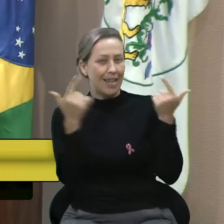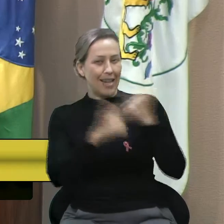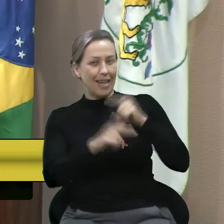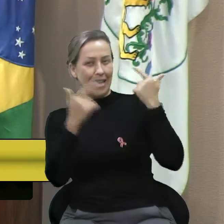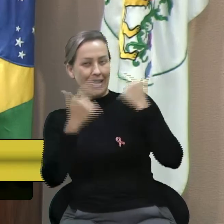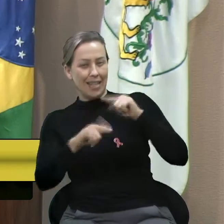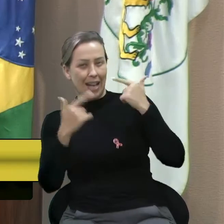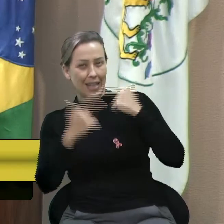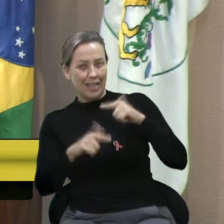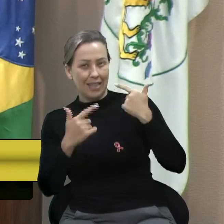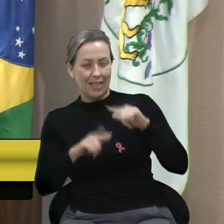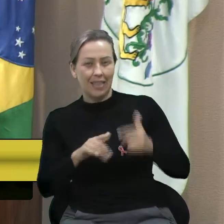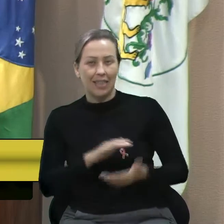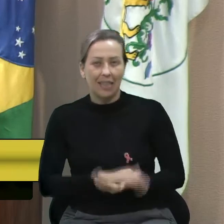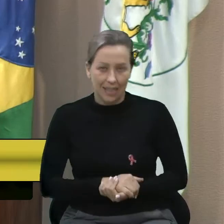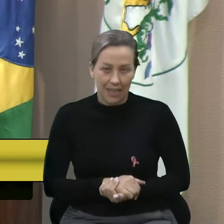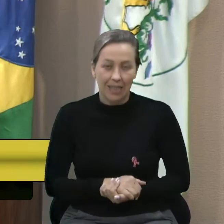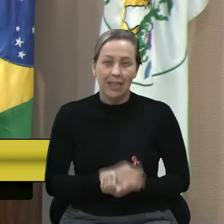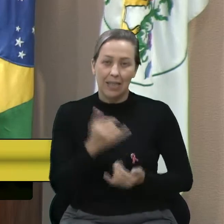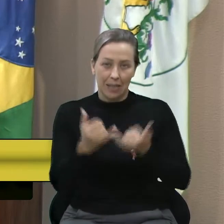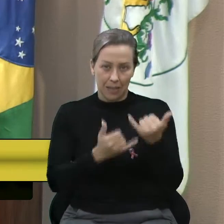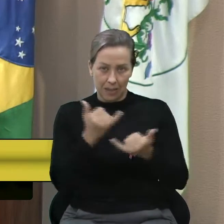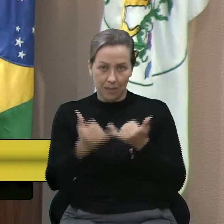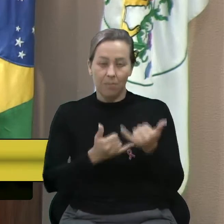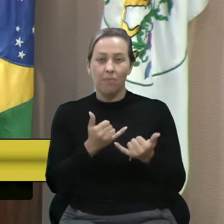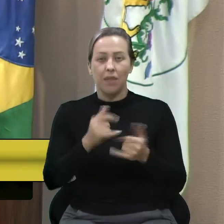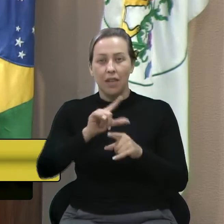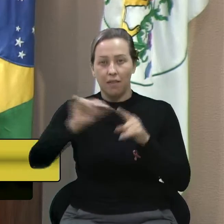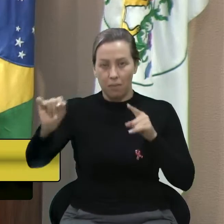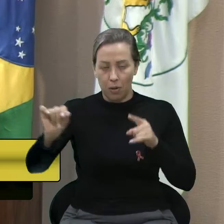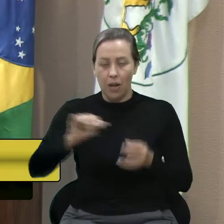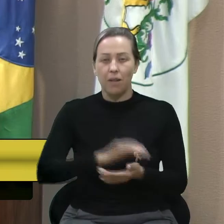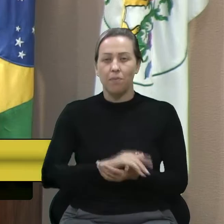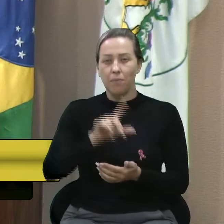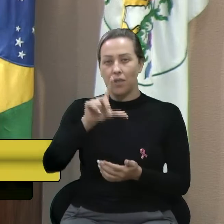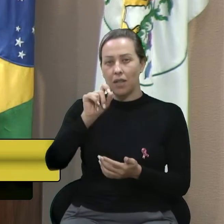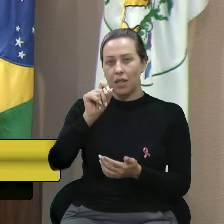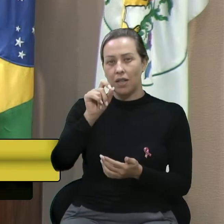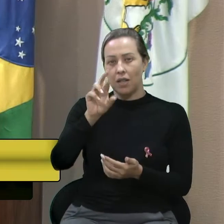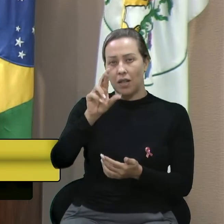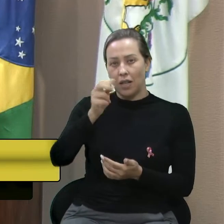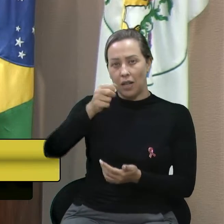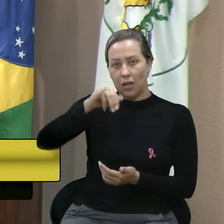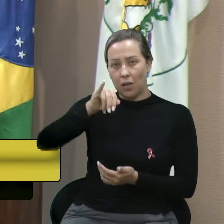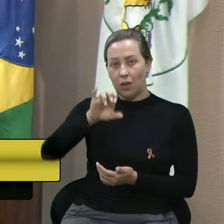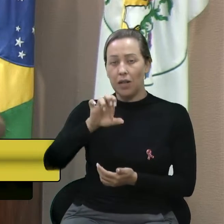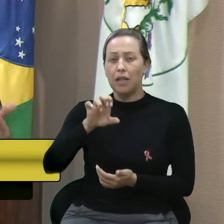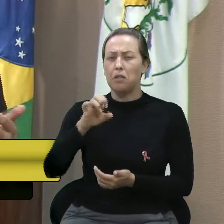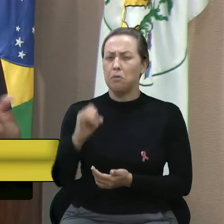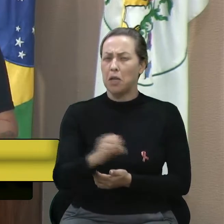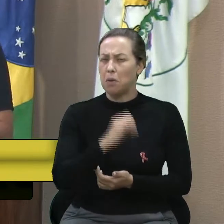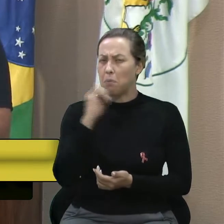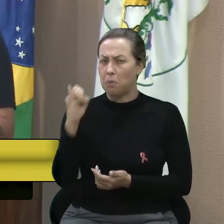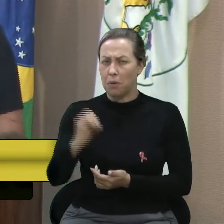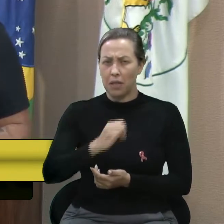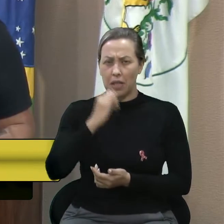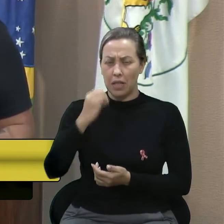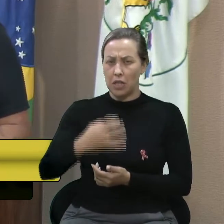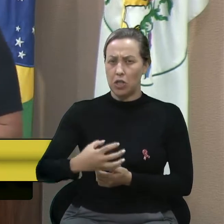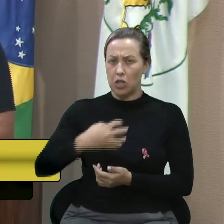risada, né, no seu jeito, brincalhona, e vai embora. A Lorene é uma figura que foi muito importante, né, do seu